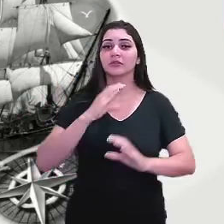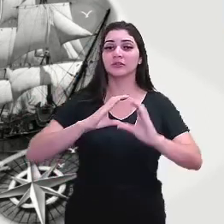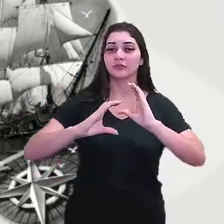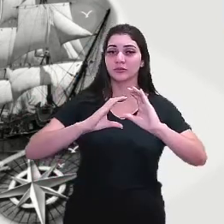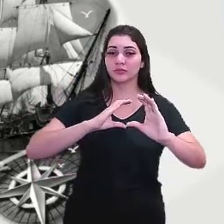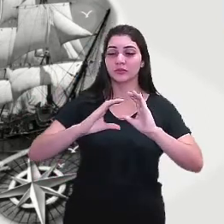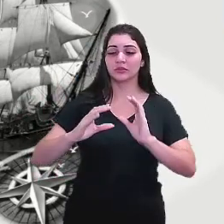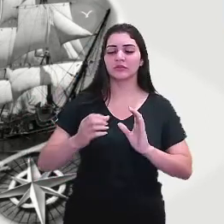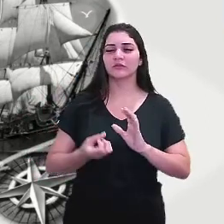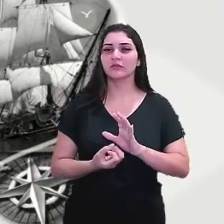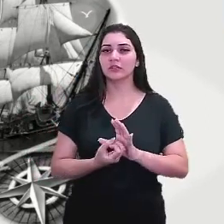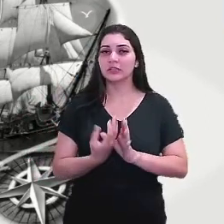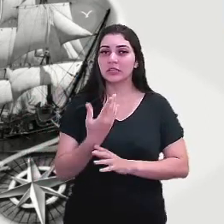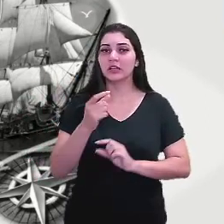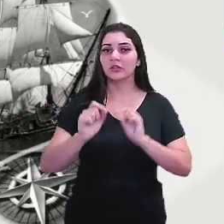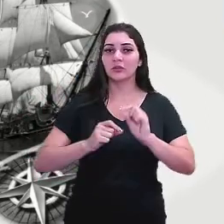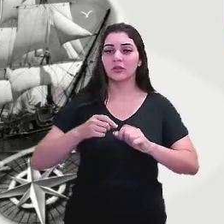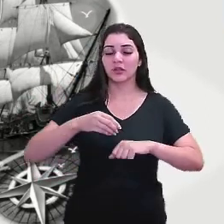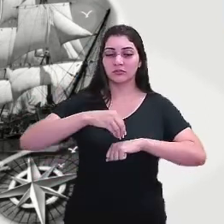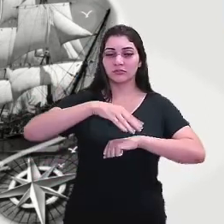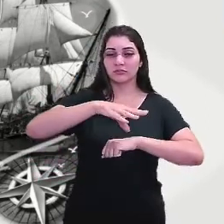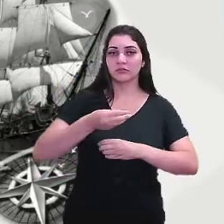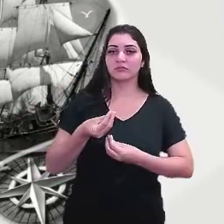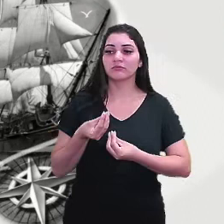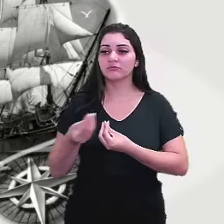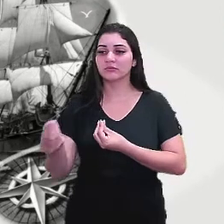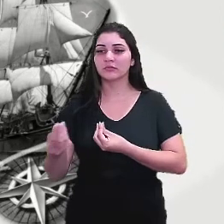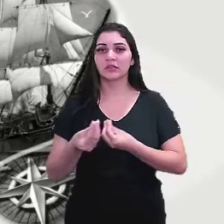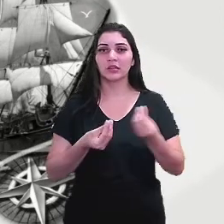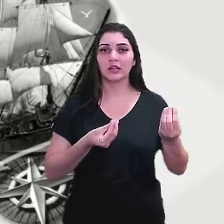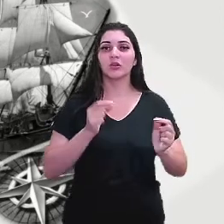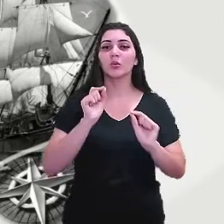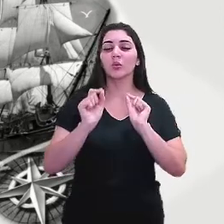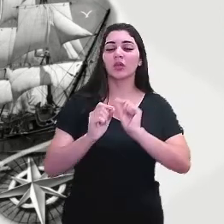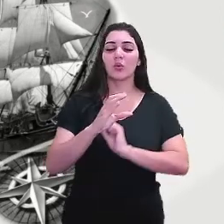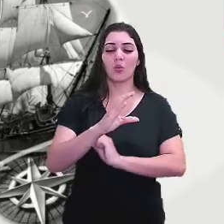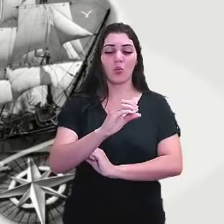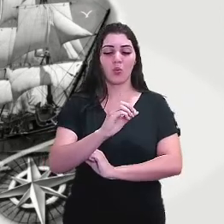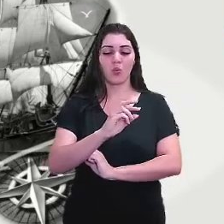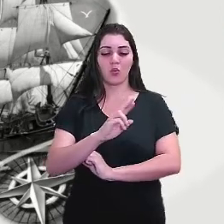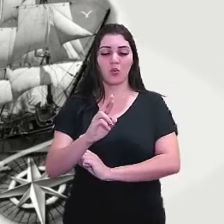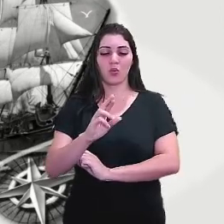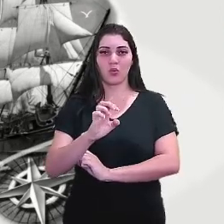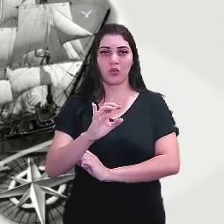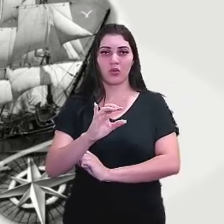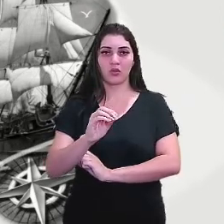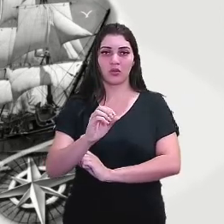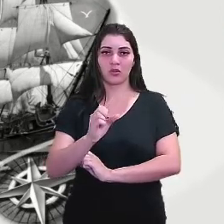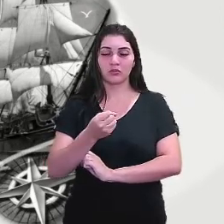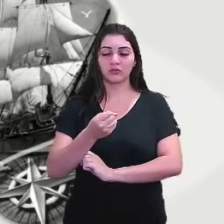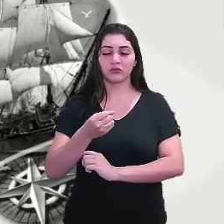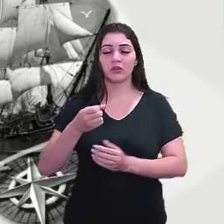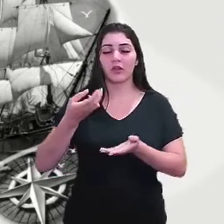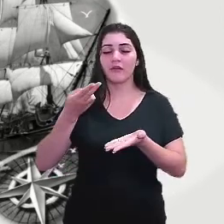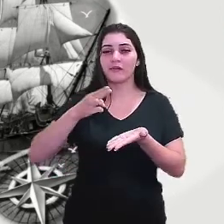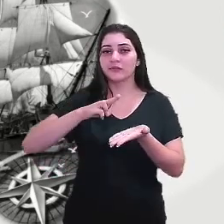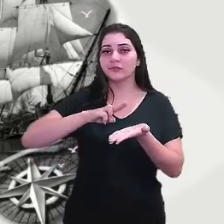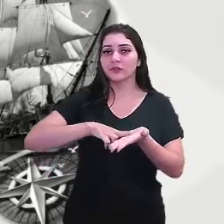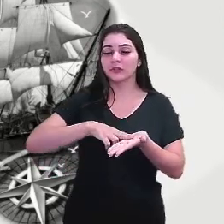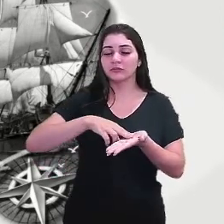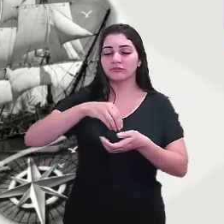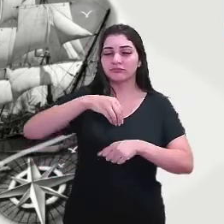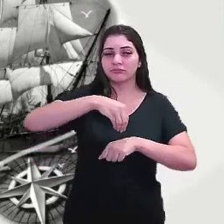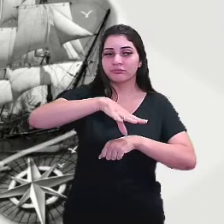os serviços de entregas de cartas, semelhantes ao que conhecemos como correios. As cartas eram levadas a localidades